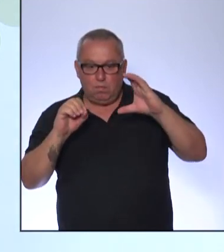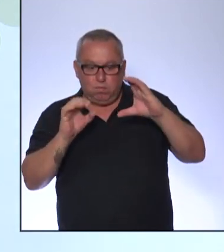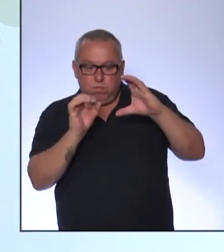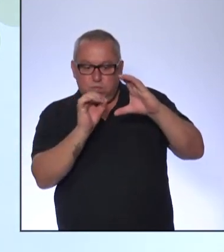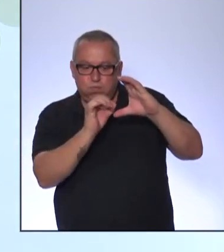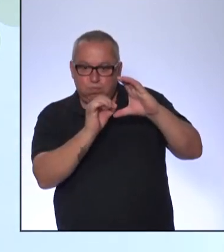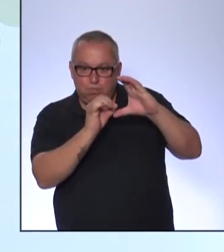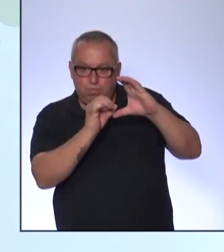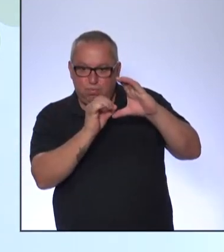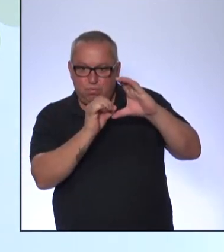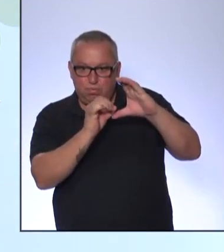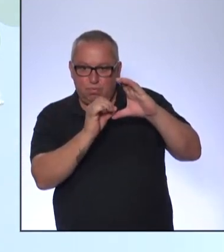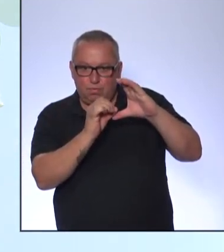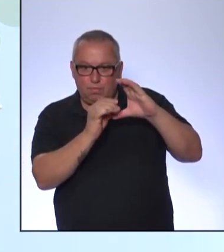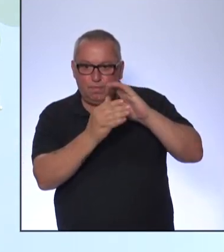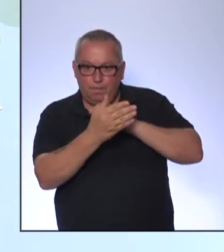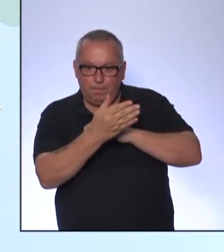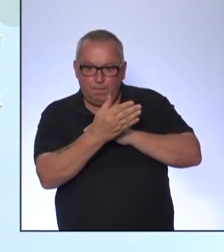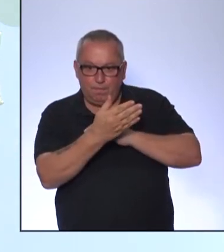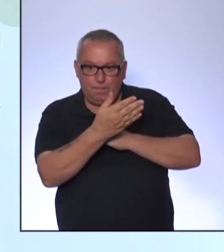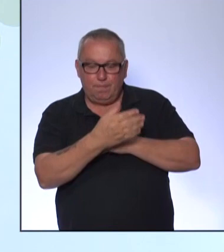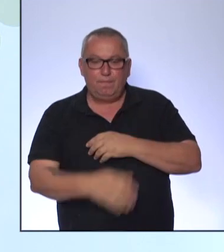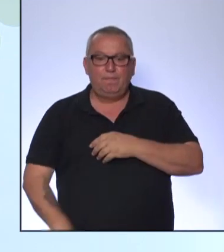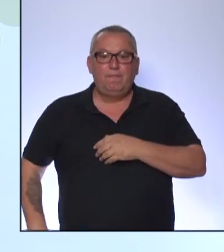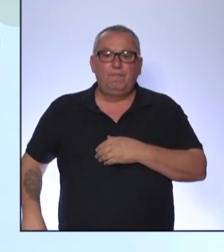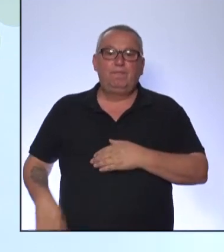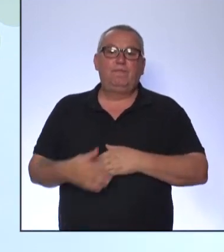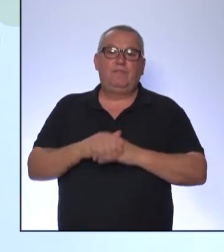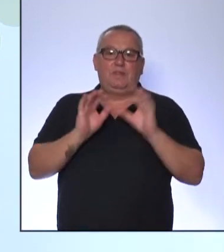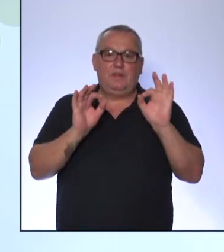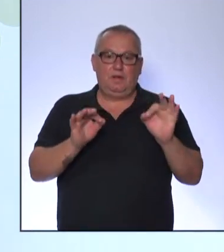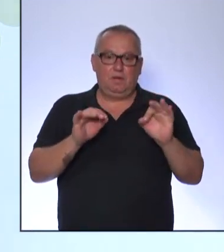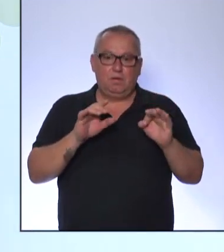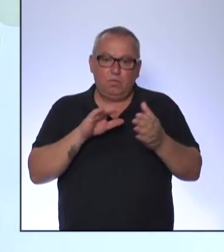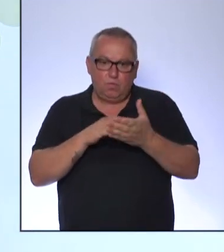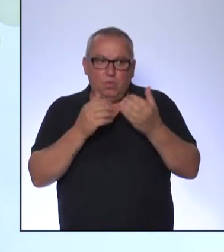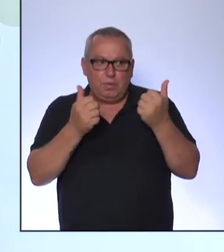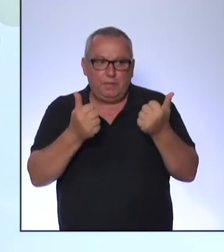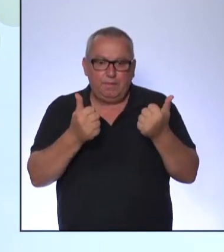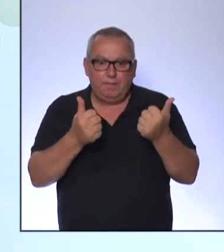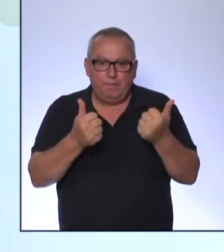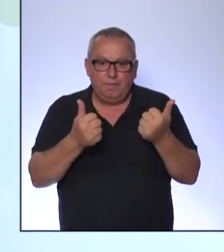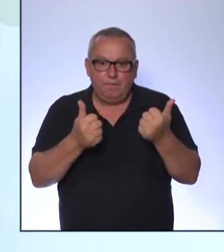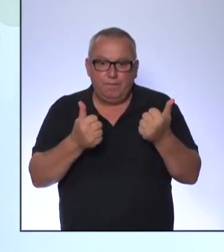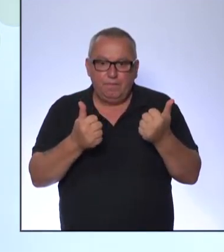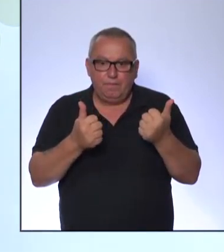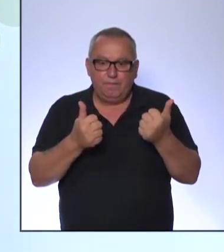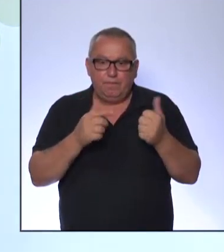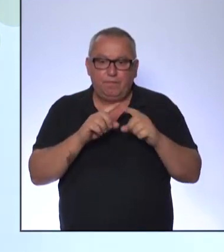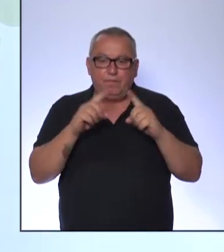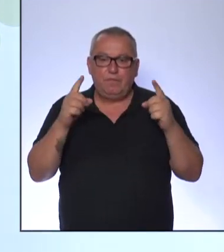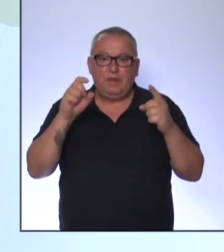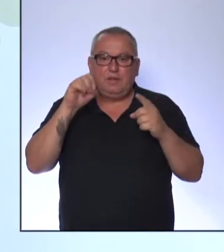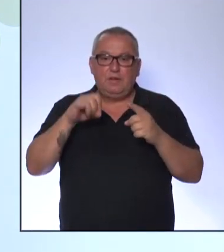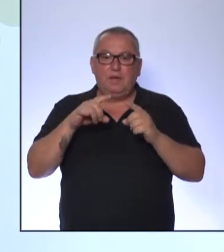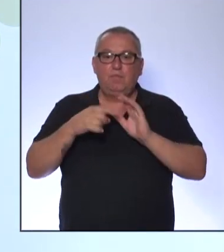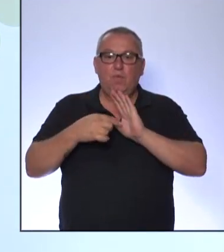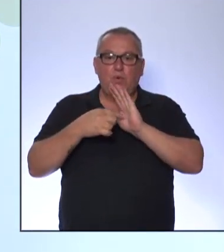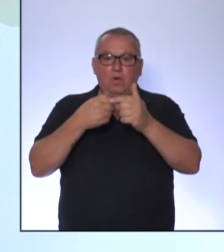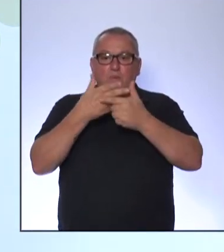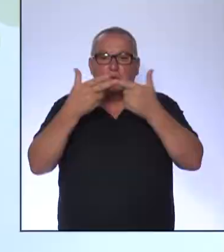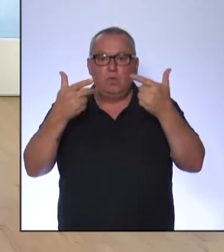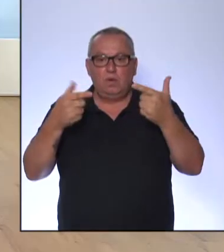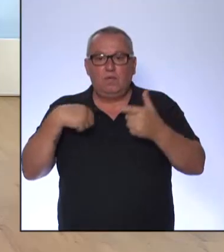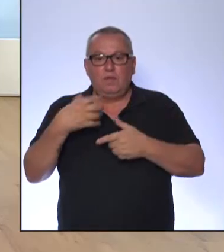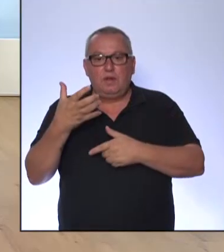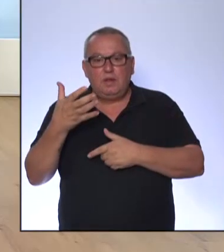material genético, esse ácido nucleico para a gente. Certo? Até aqui tudo bem? Vamos lá. Gi, se aparecer alguma coisa e você